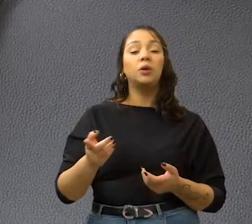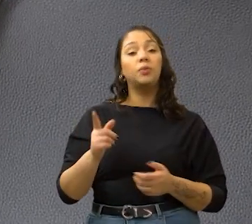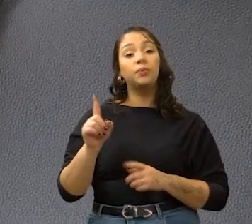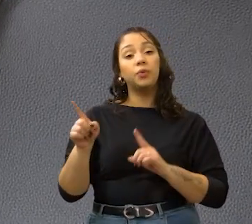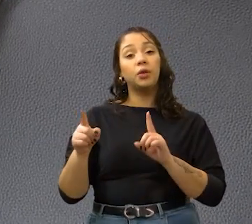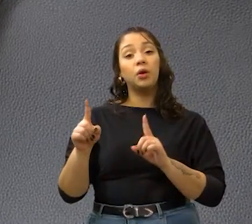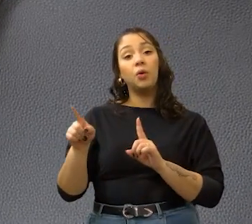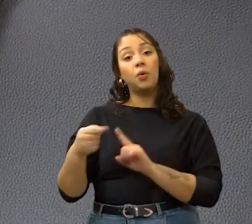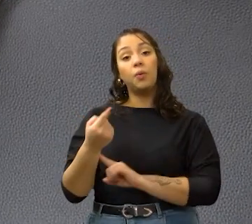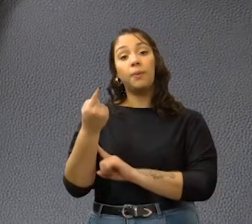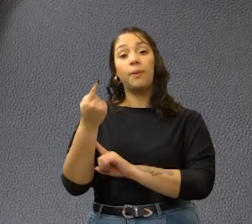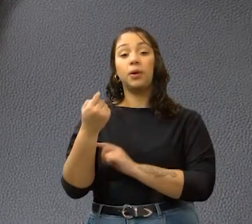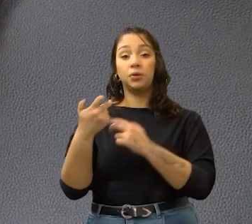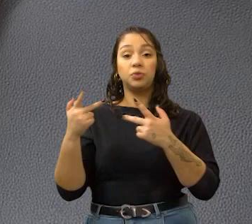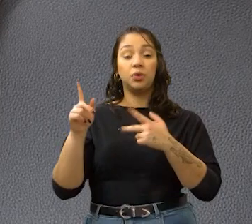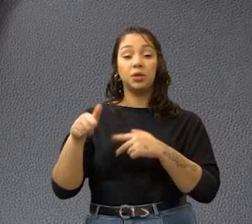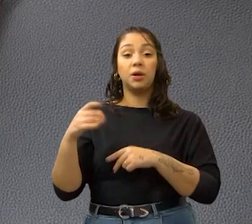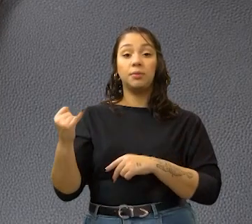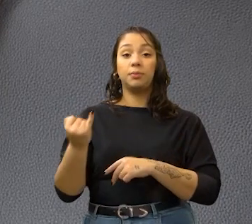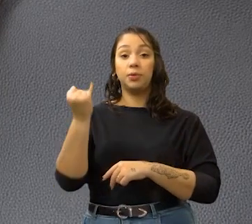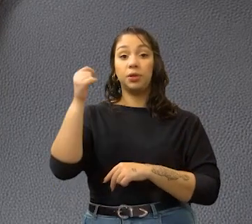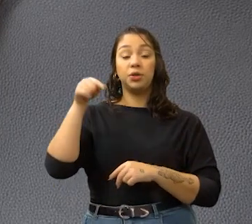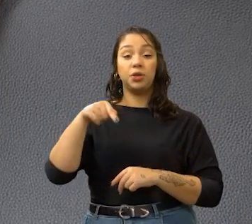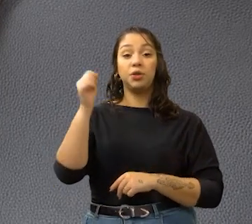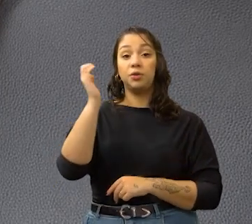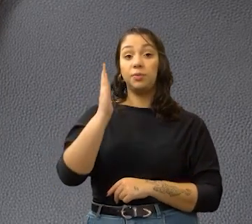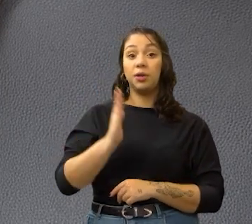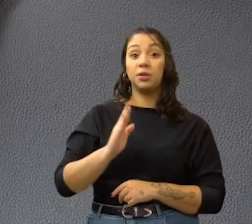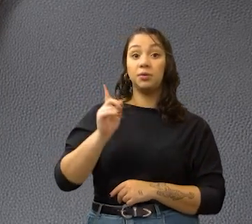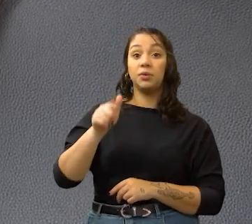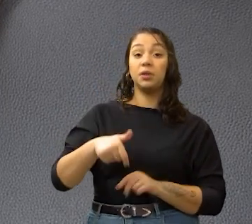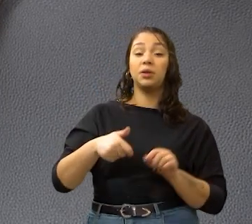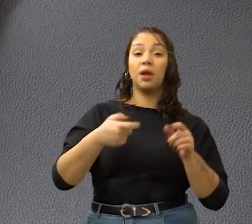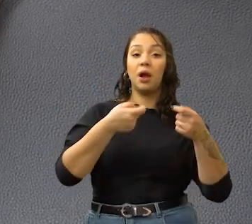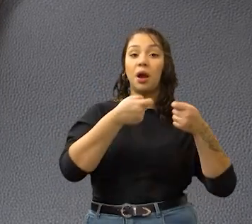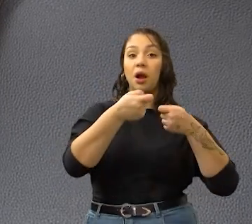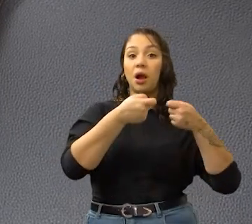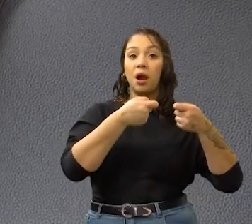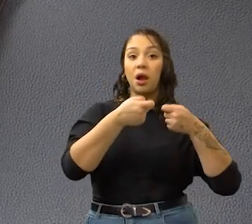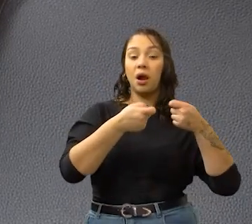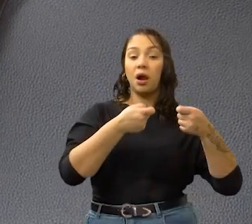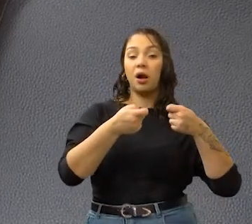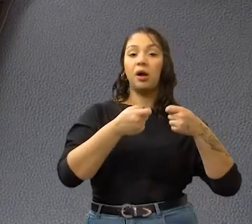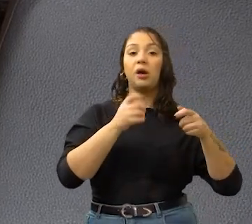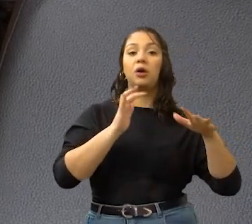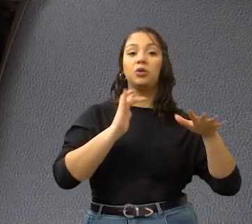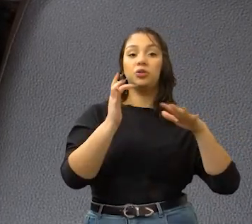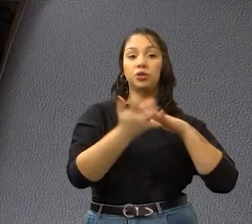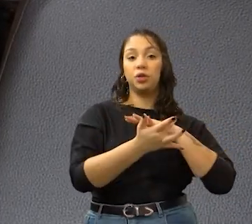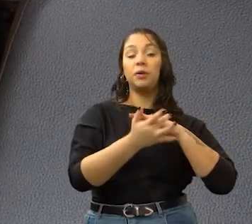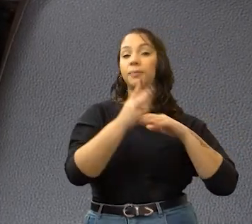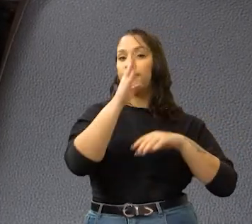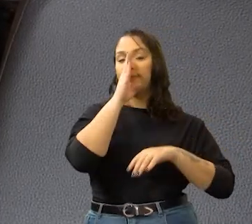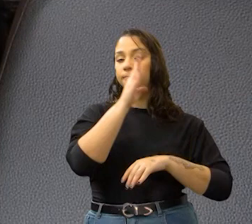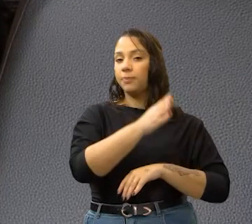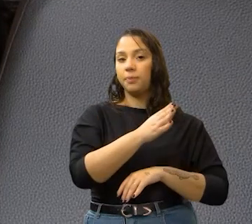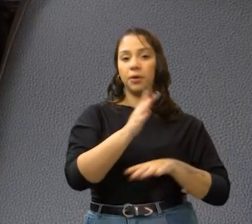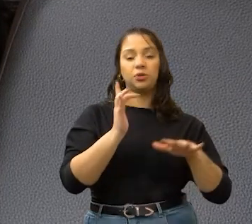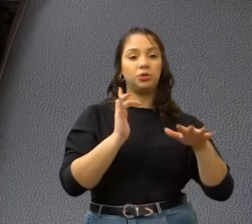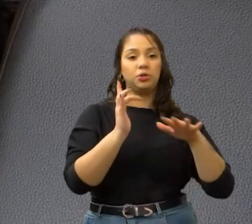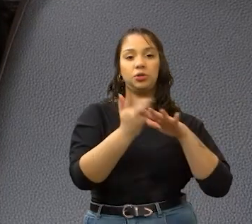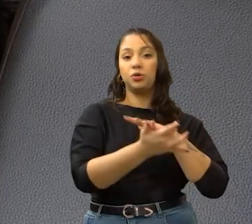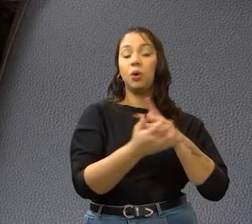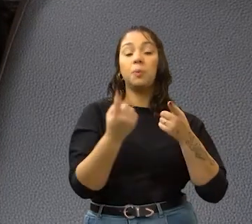Então, eu acho que uma das coisas importantes que a gente tem visto no Brasil também é a regulamentação dos meios de comunicação, né, principalmente as